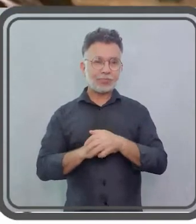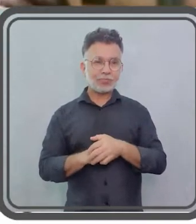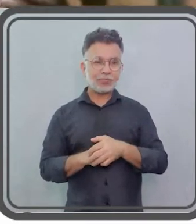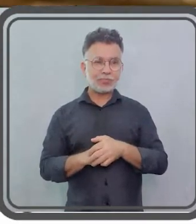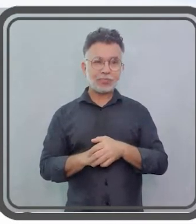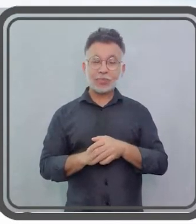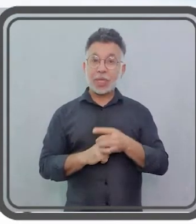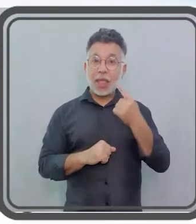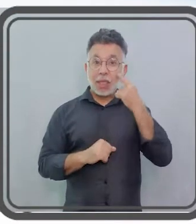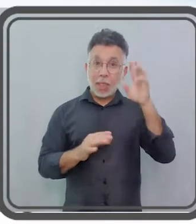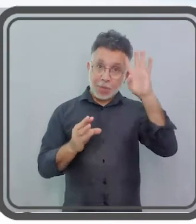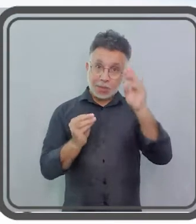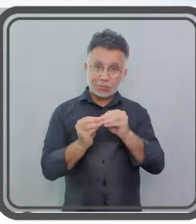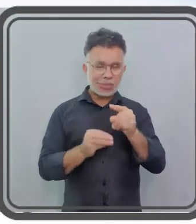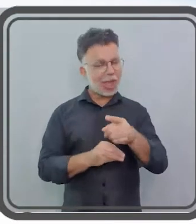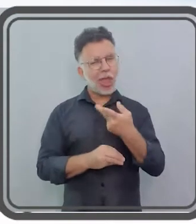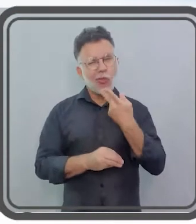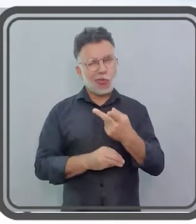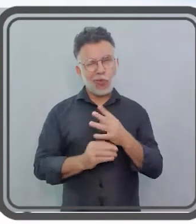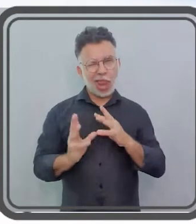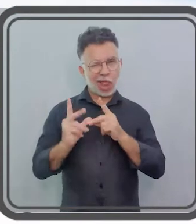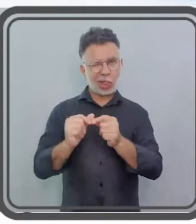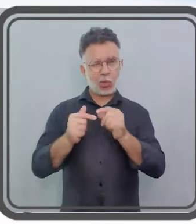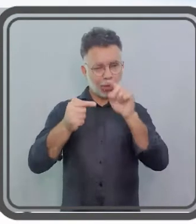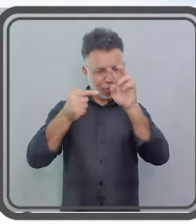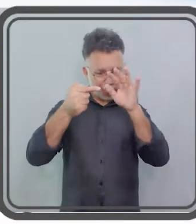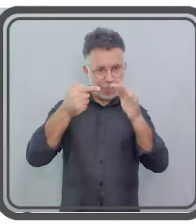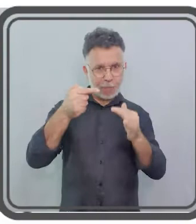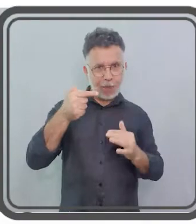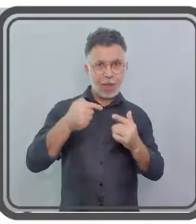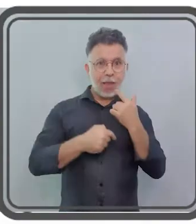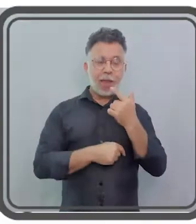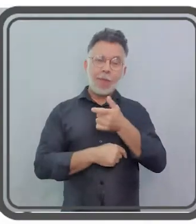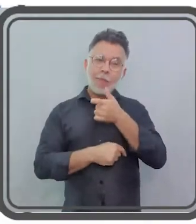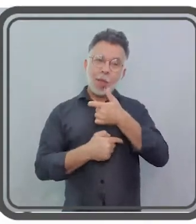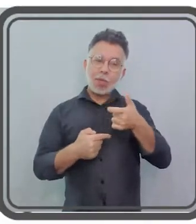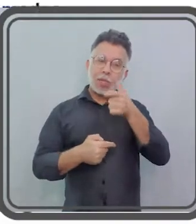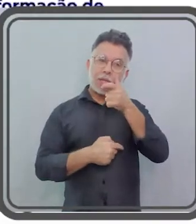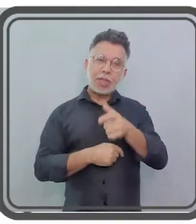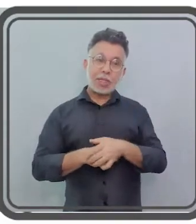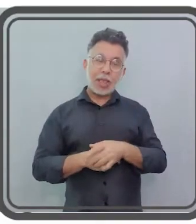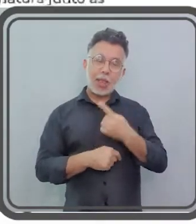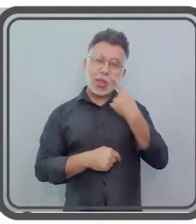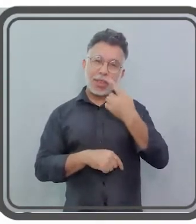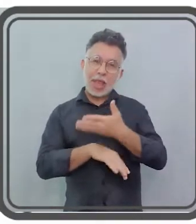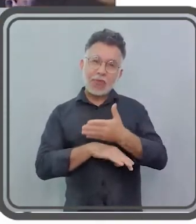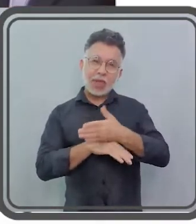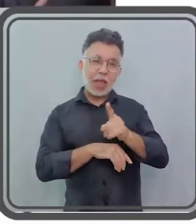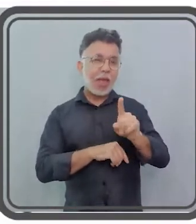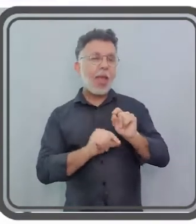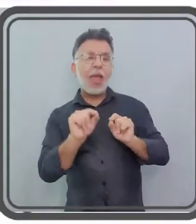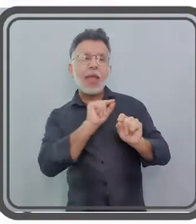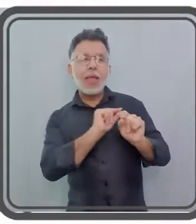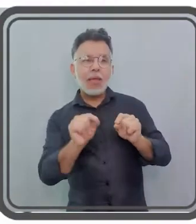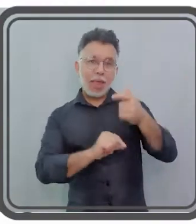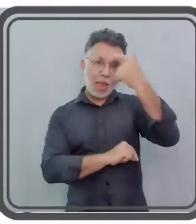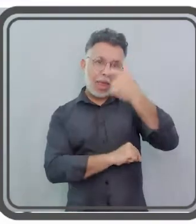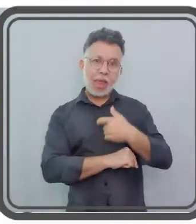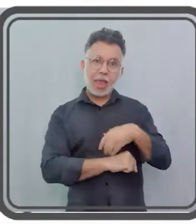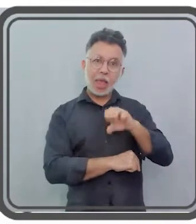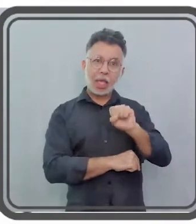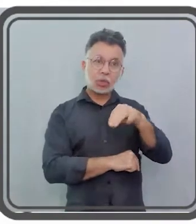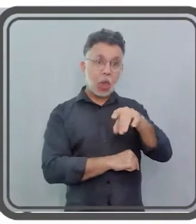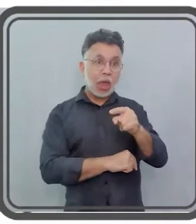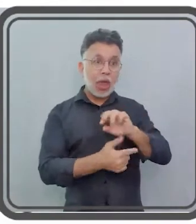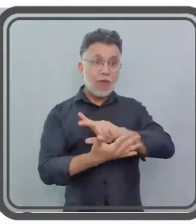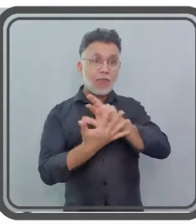questão de fit. Eu não vou dar muito spoiler aqui, mas é uma coisa que eu achei bem interessante, inclusive eu estava clicando aqui no Quem Somos, Nestor. Vários nomes que